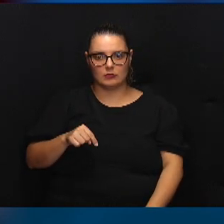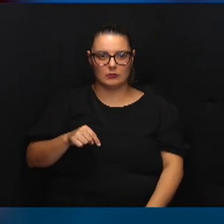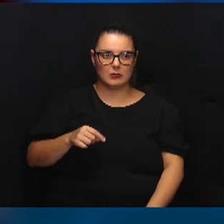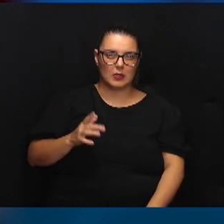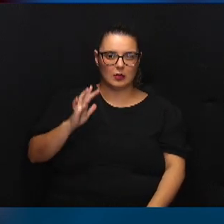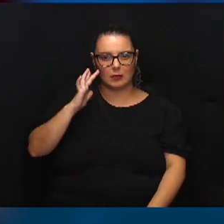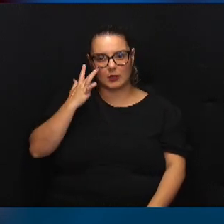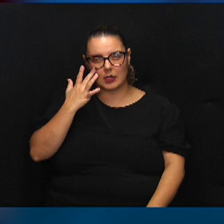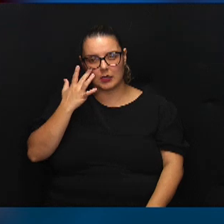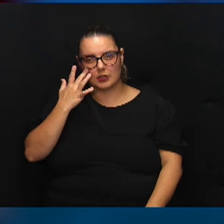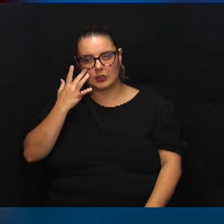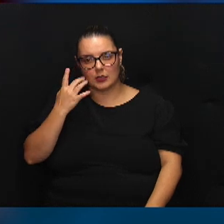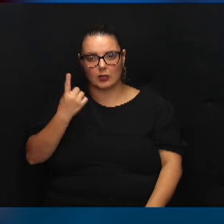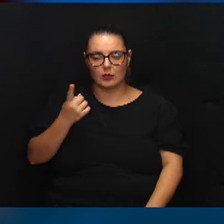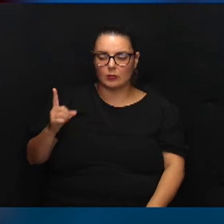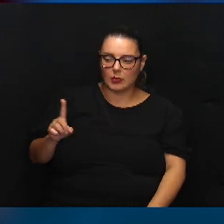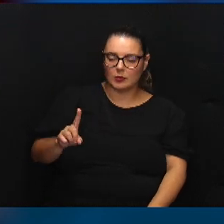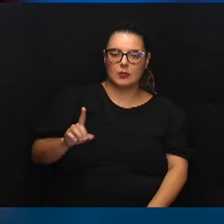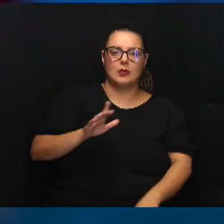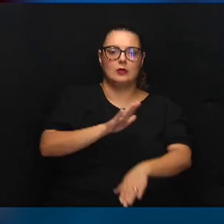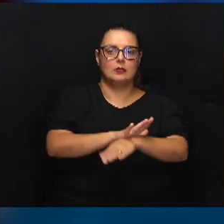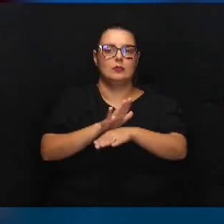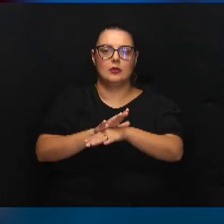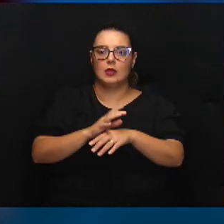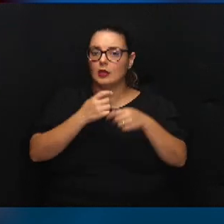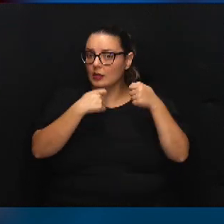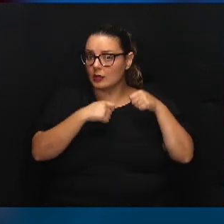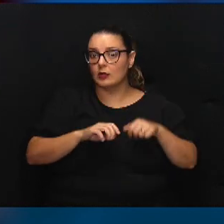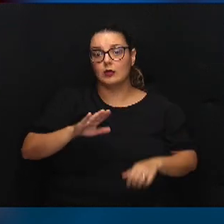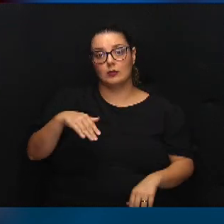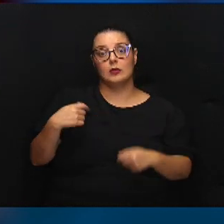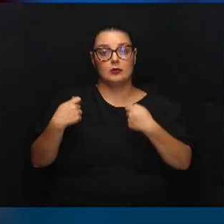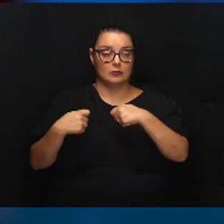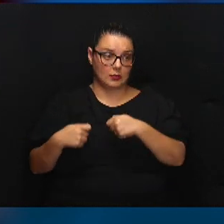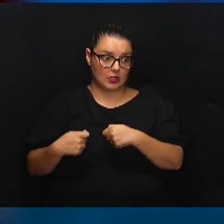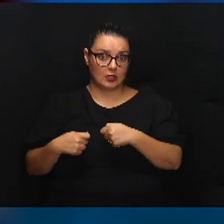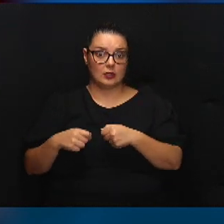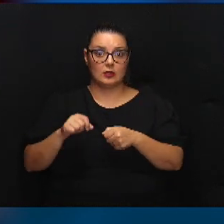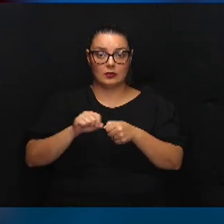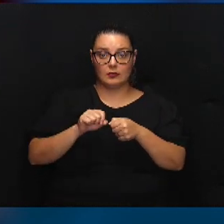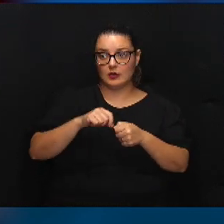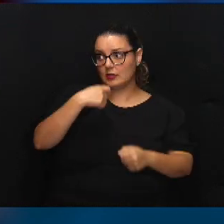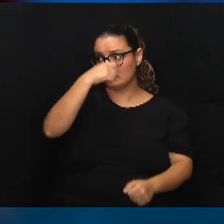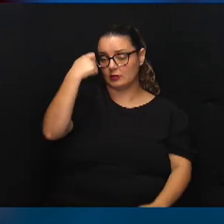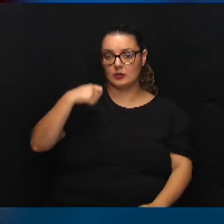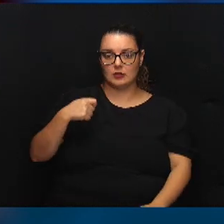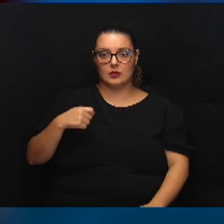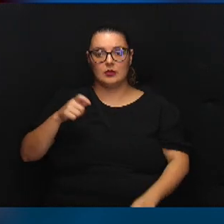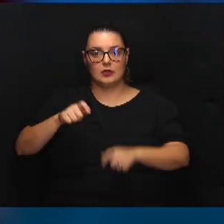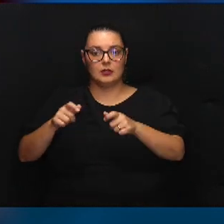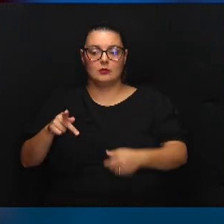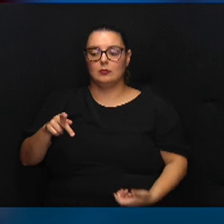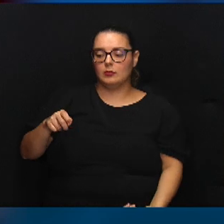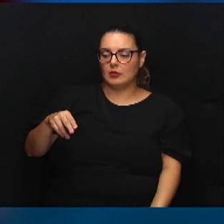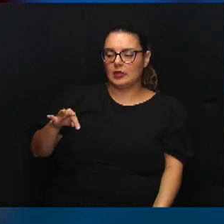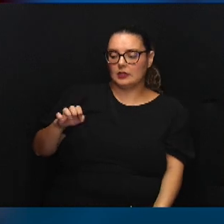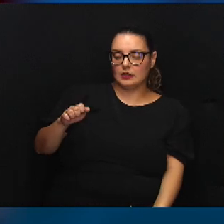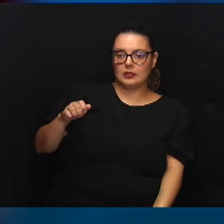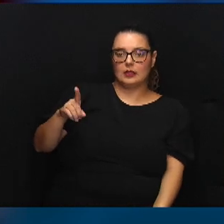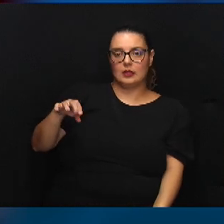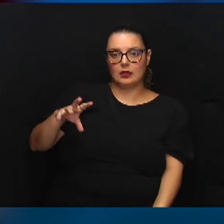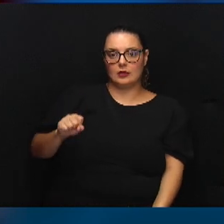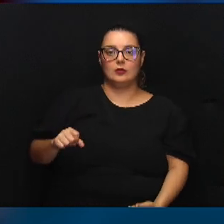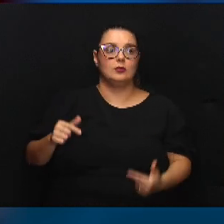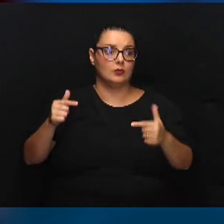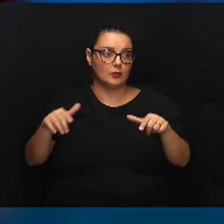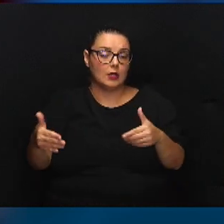máximo para vir uma pessoa me ajudar na parte de cabelo, quando eu precisar, eu faço a maquiagem e alguém faz os penteados. O espaço é